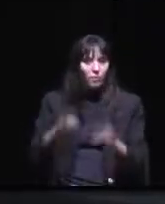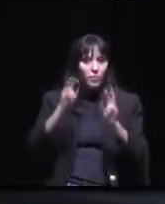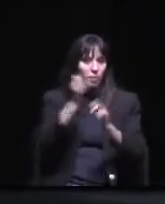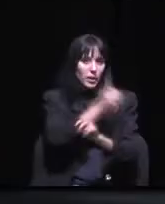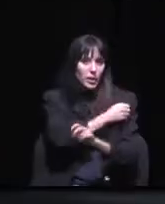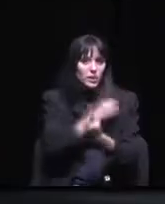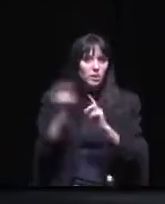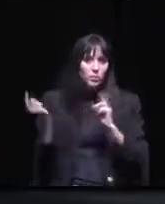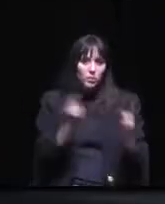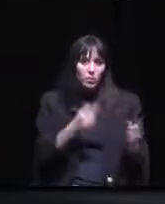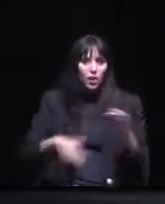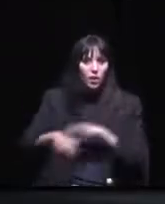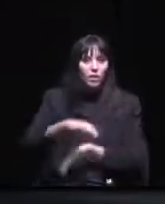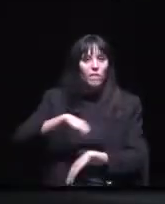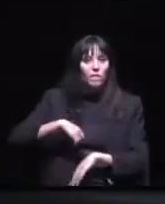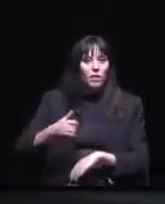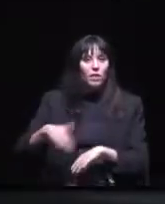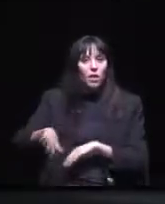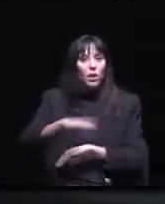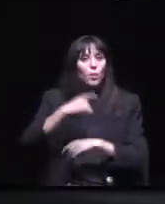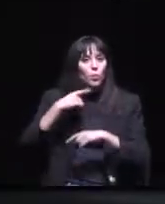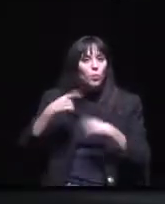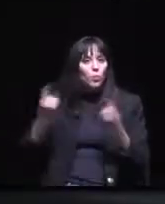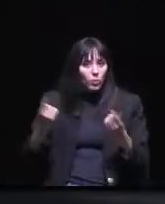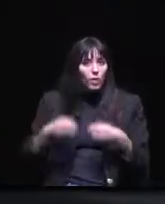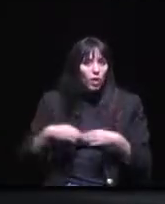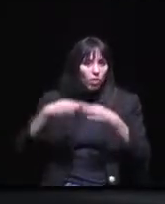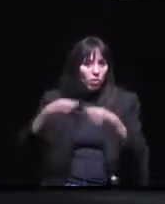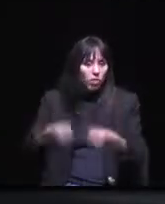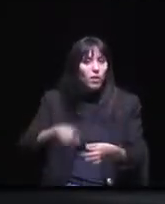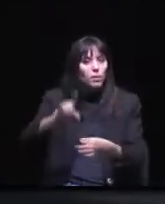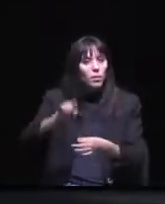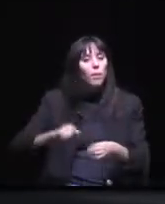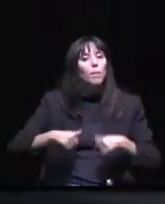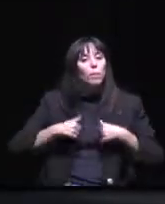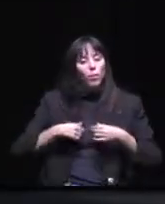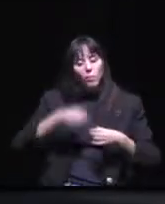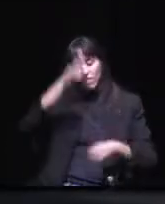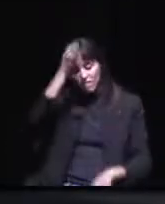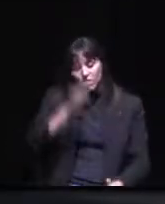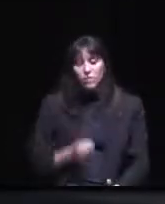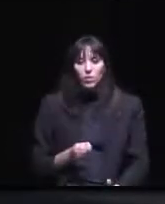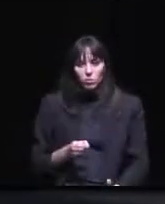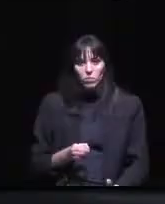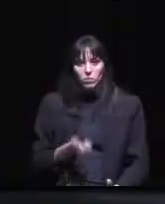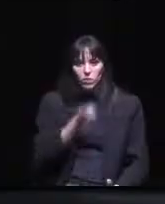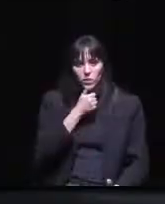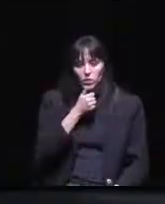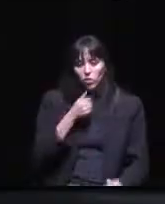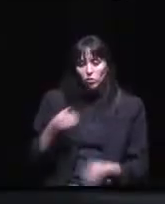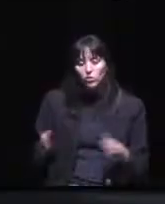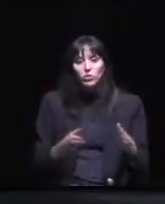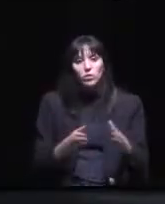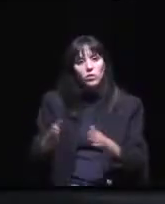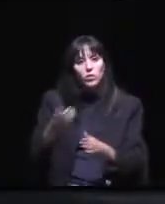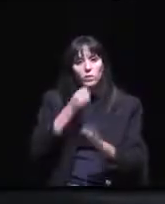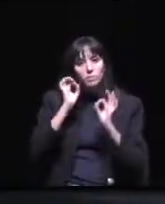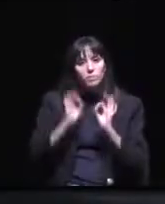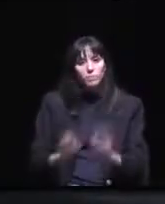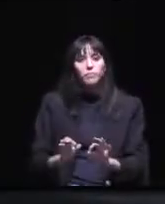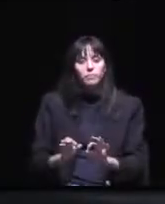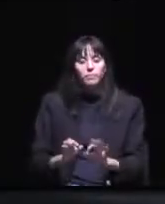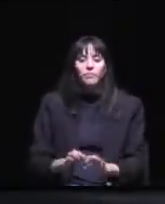habitação, mobilidade, espaços verdes, espaço público e adiar a tomada de posições firmes em questões estratégicas e